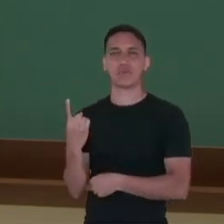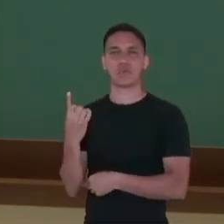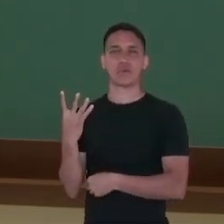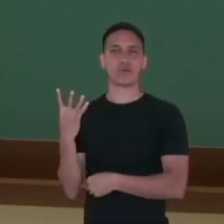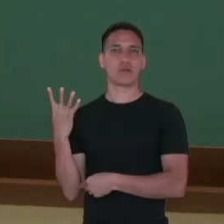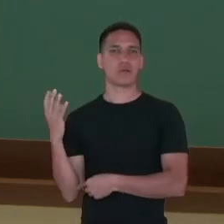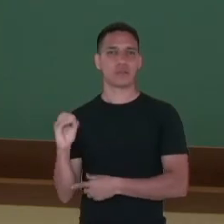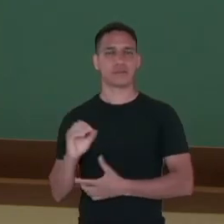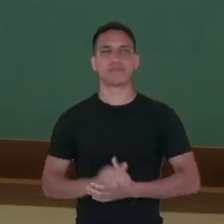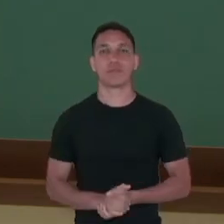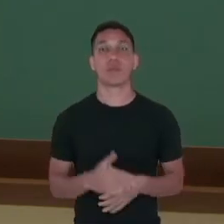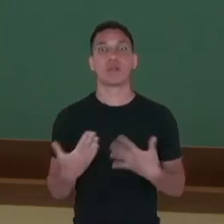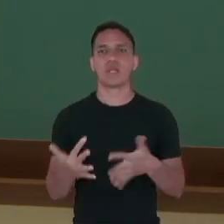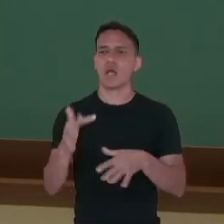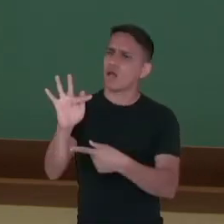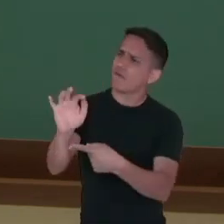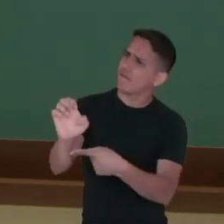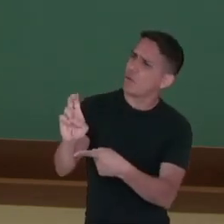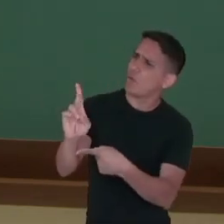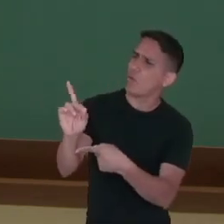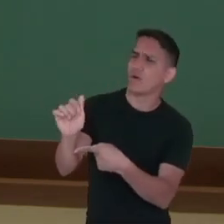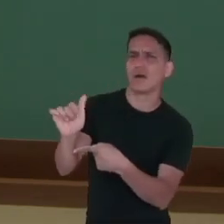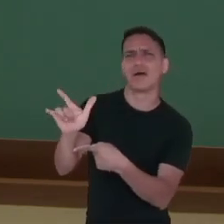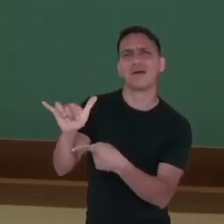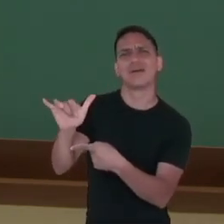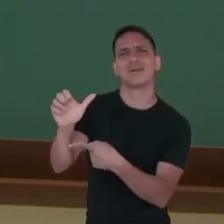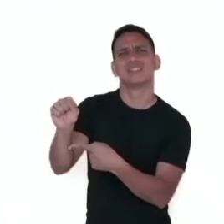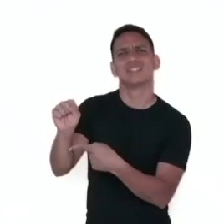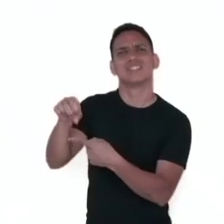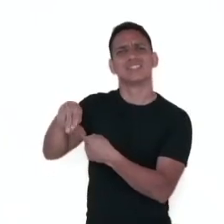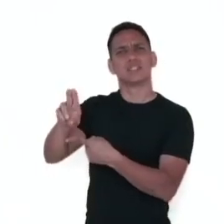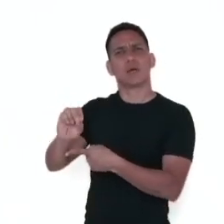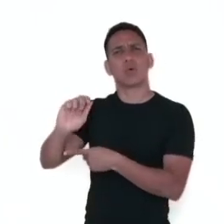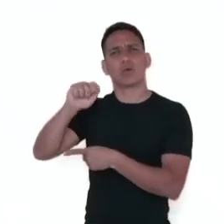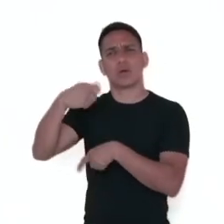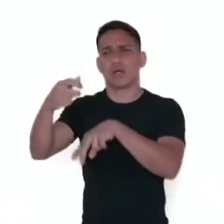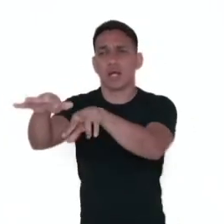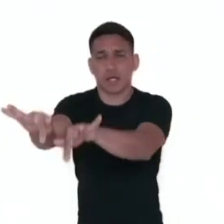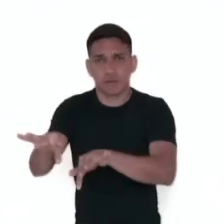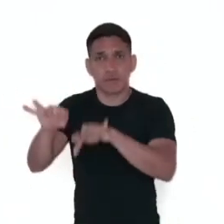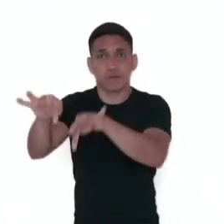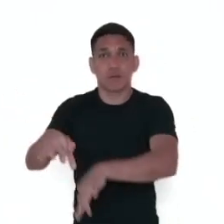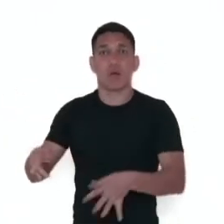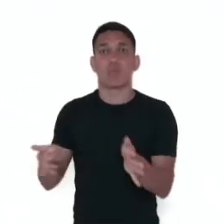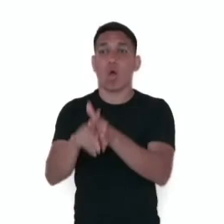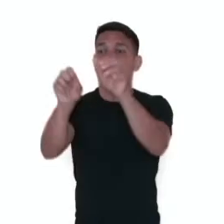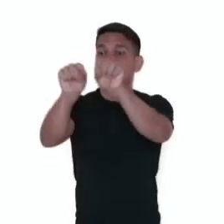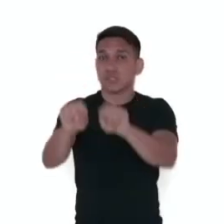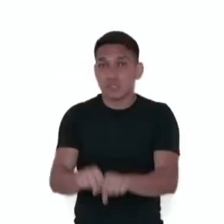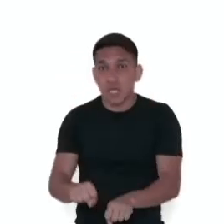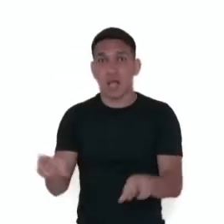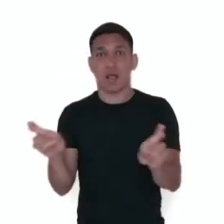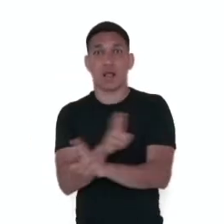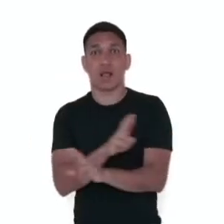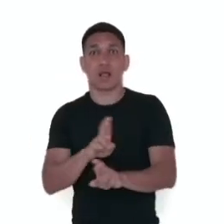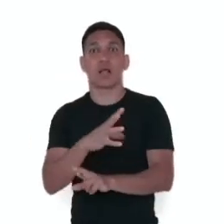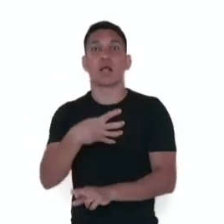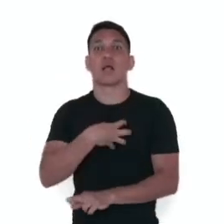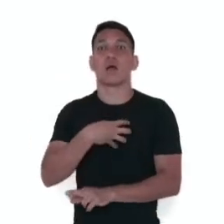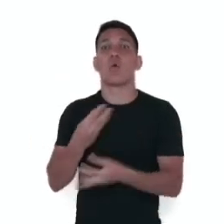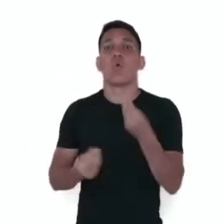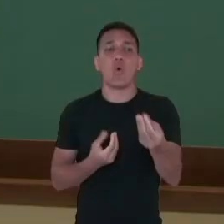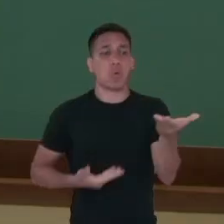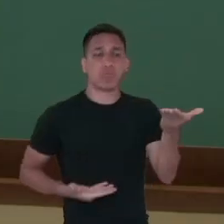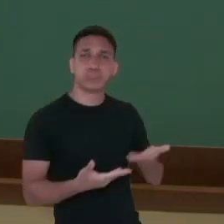O feudalismo, então, o que é o feudalismo? É um sistema social de dependência baseado nas relações de doação de feudos entre nobres. Não tinha como